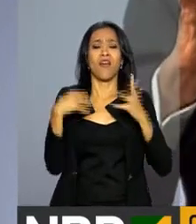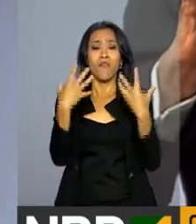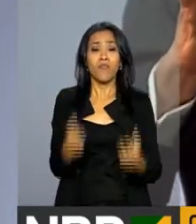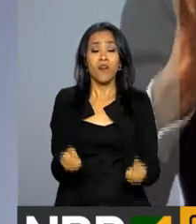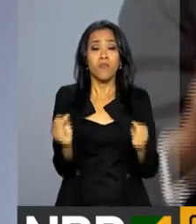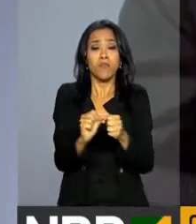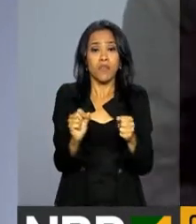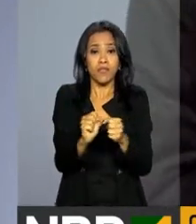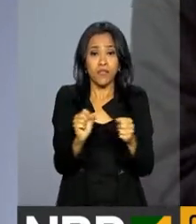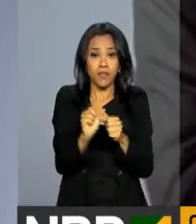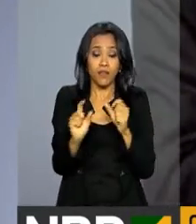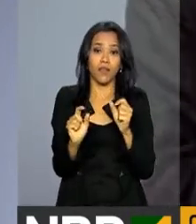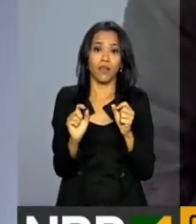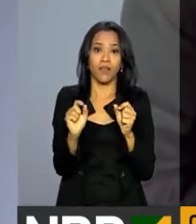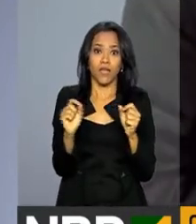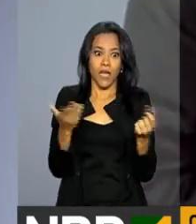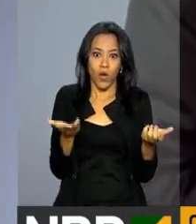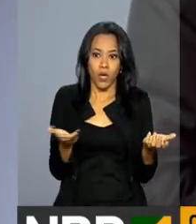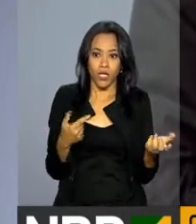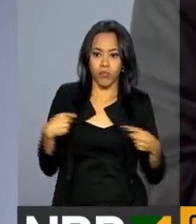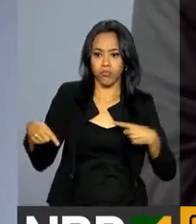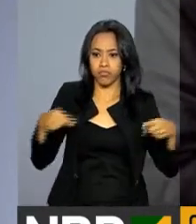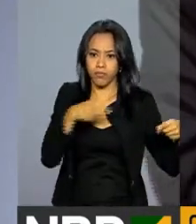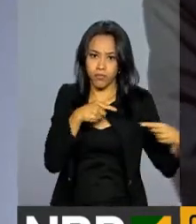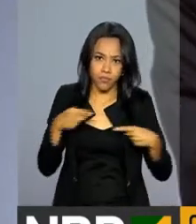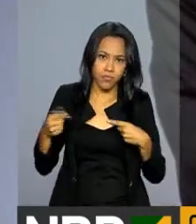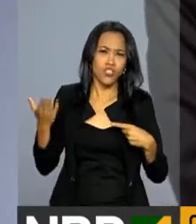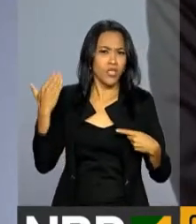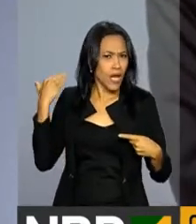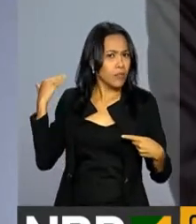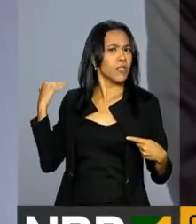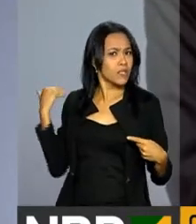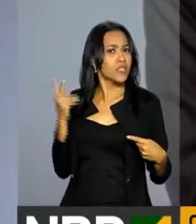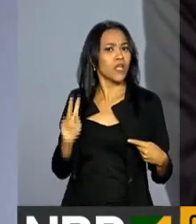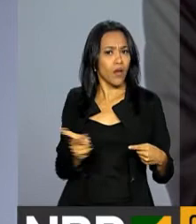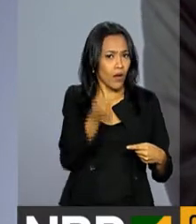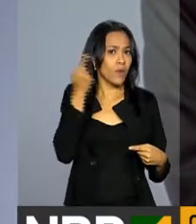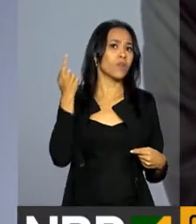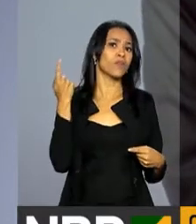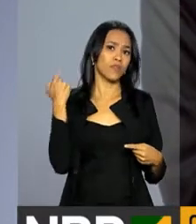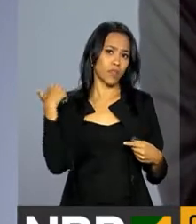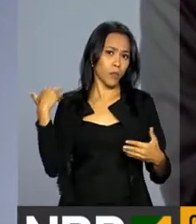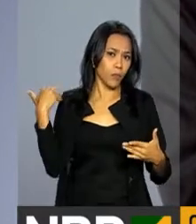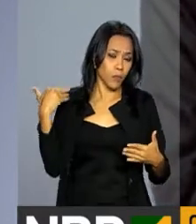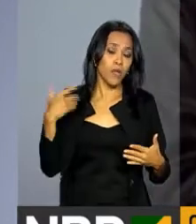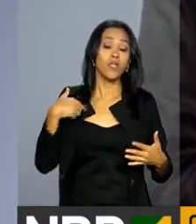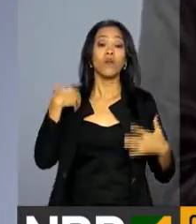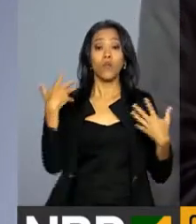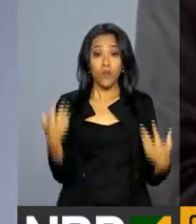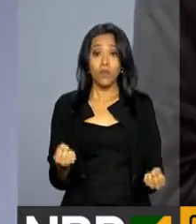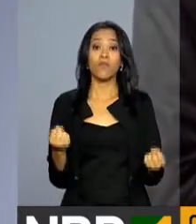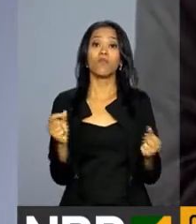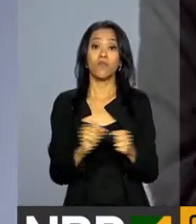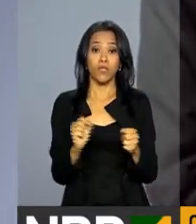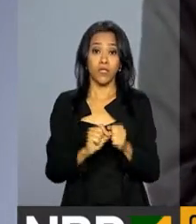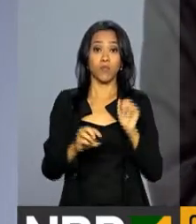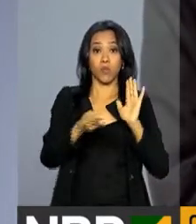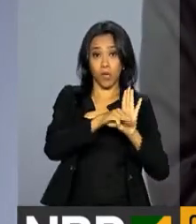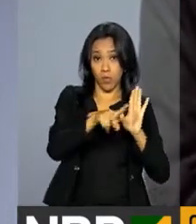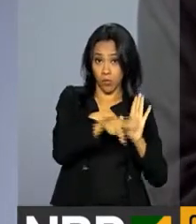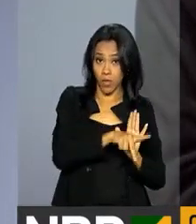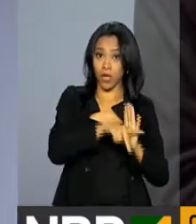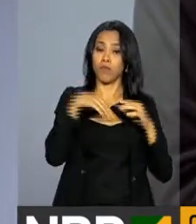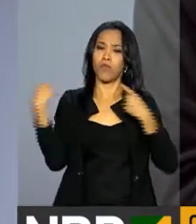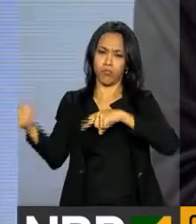aproveitando a discussão muito fértil que já se deu no congresso nacional ao longo do período e fizemos por medida provisória foi rebatida